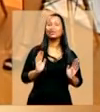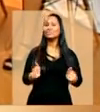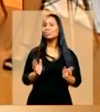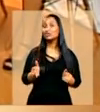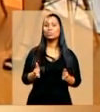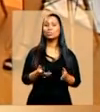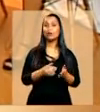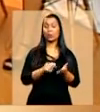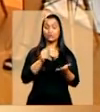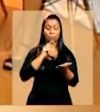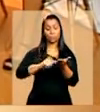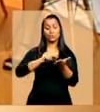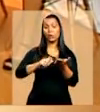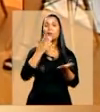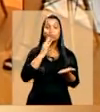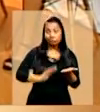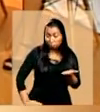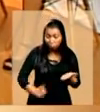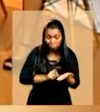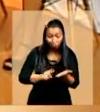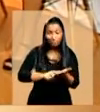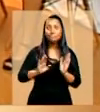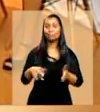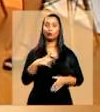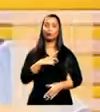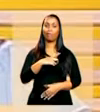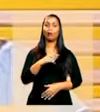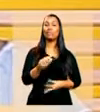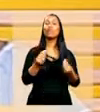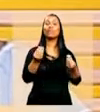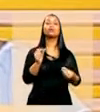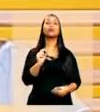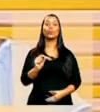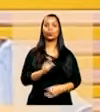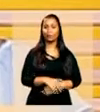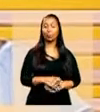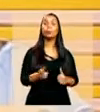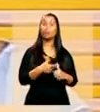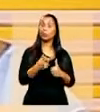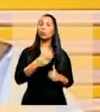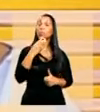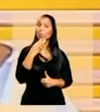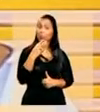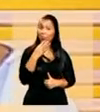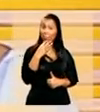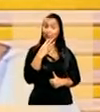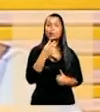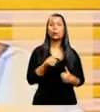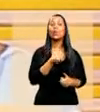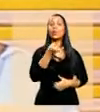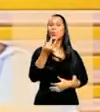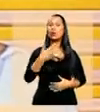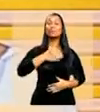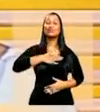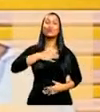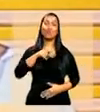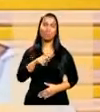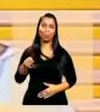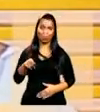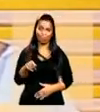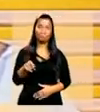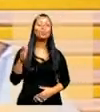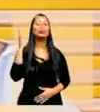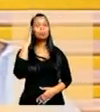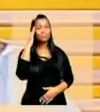que já está com o celular desde pequenininho. Então, o que é que eu vou oferecer? Primeiro, eu tenho que conhecer quais são os